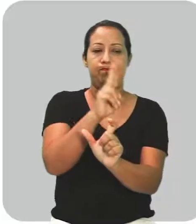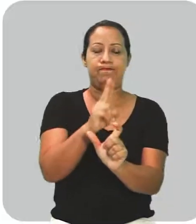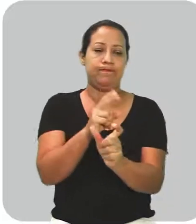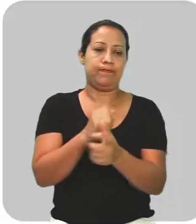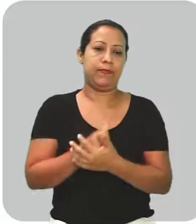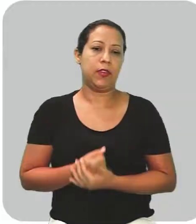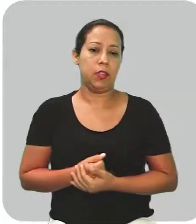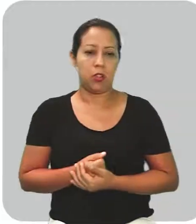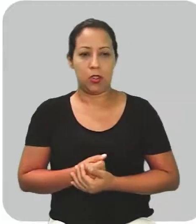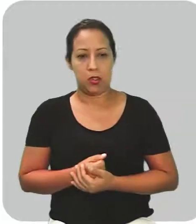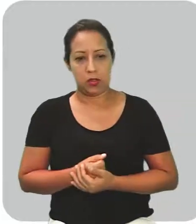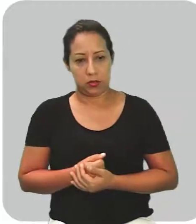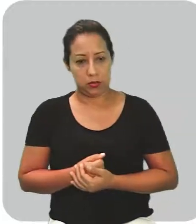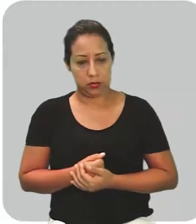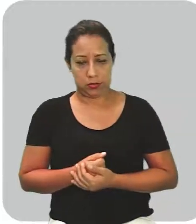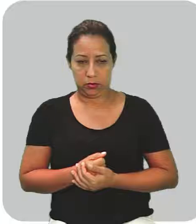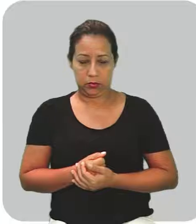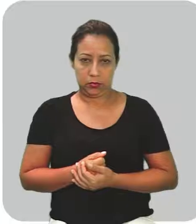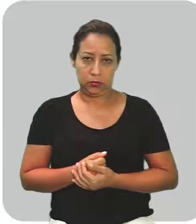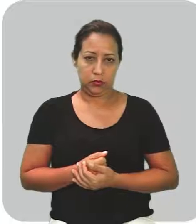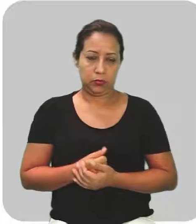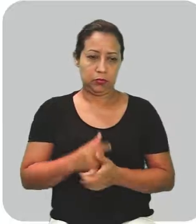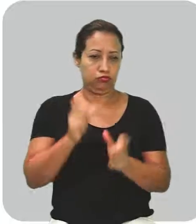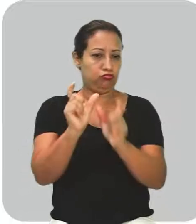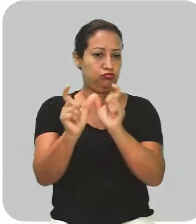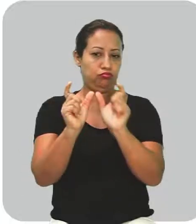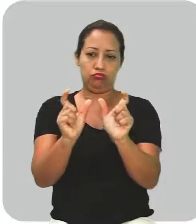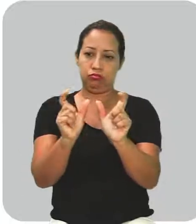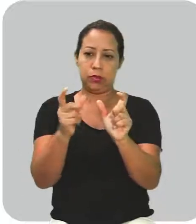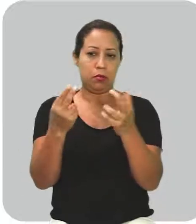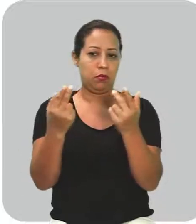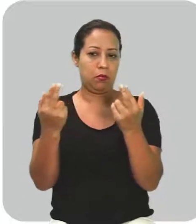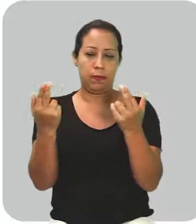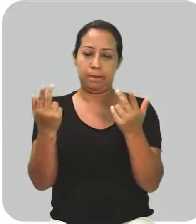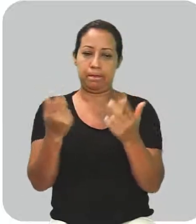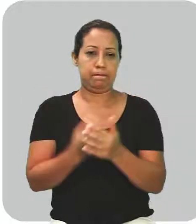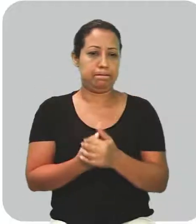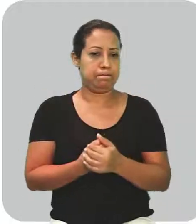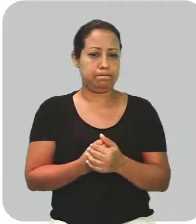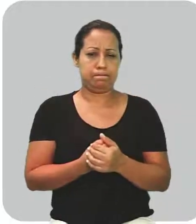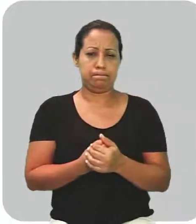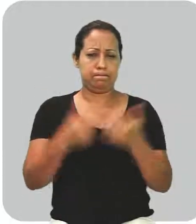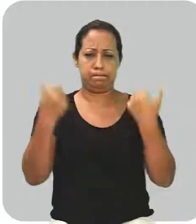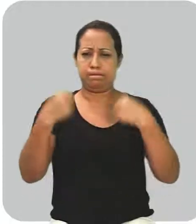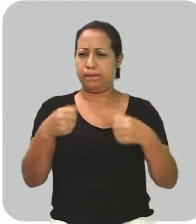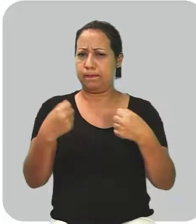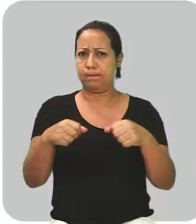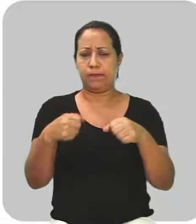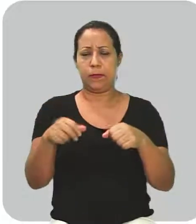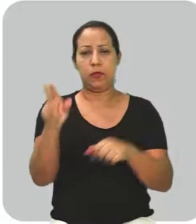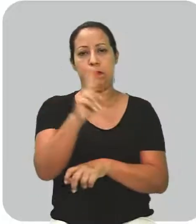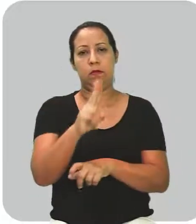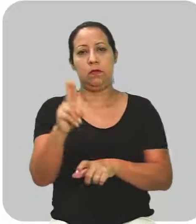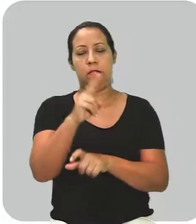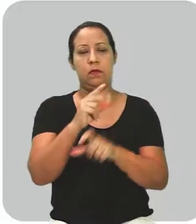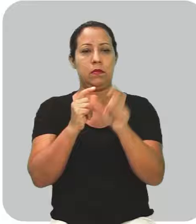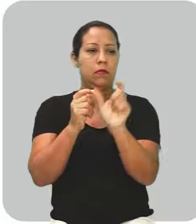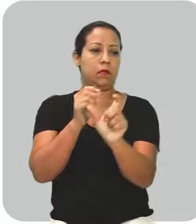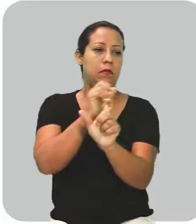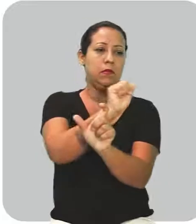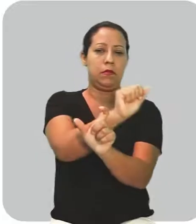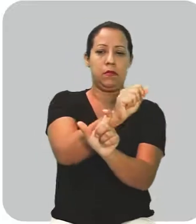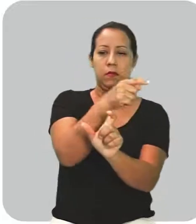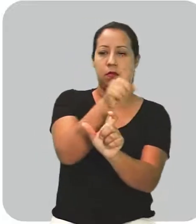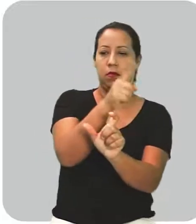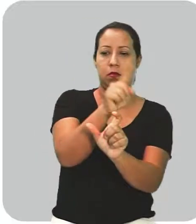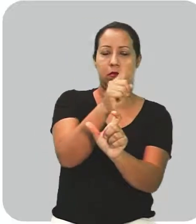ele sempre estuda. Ok? Então, entre palavras iguais,